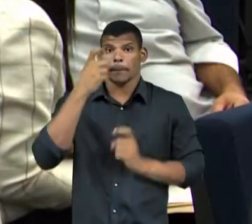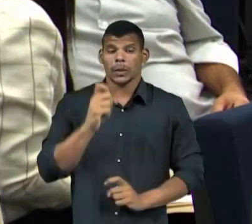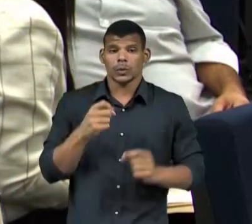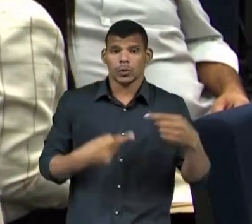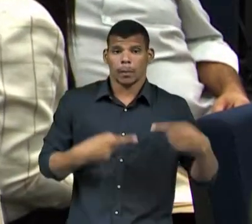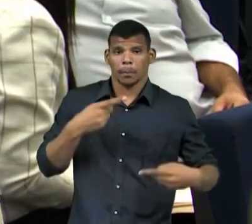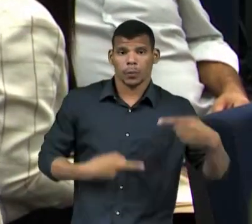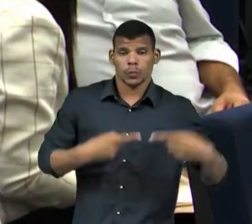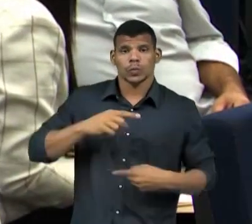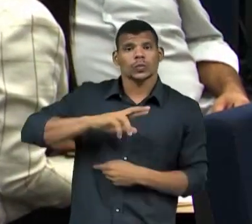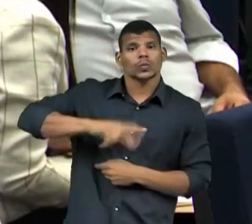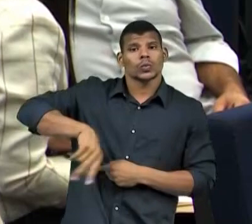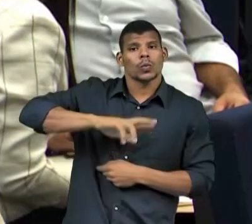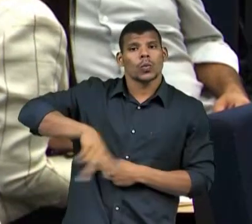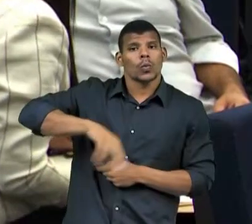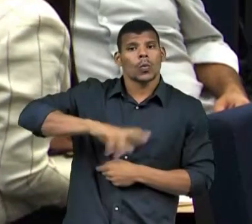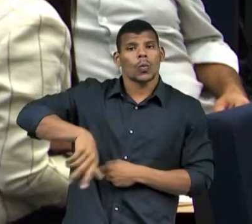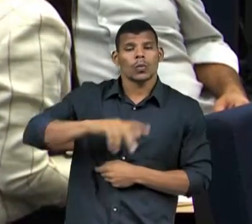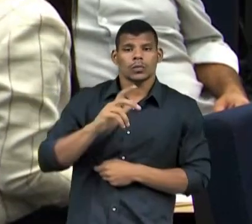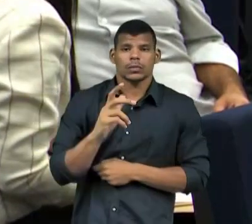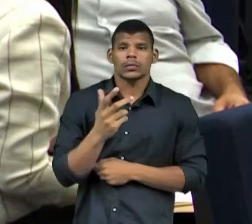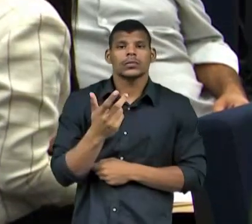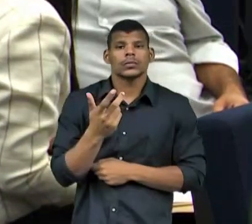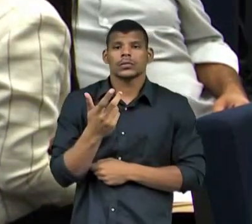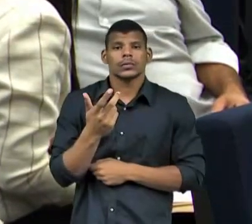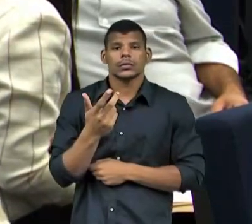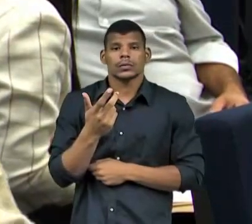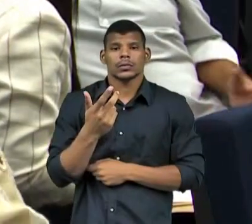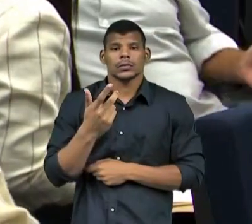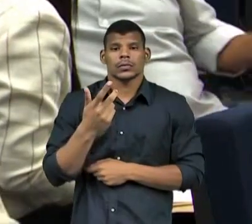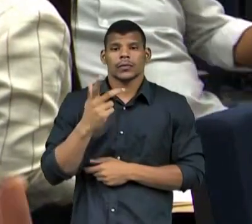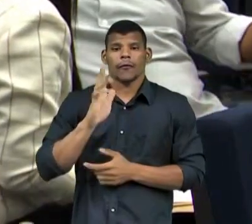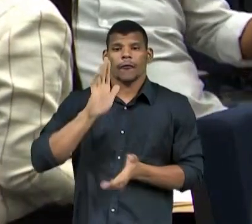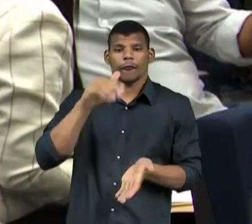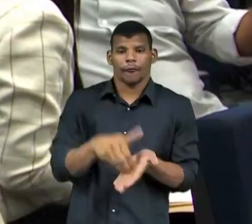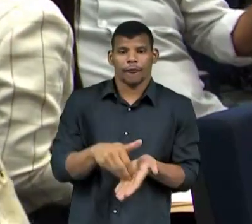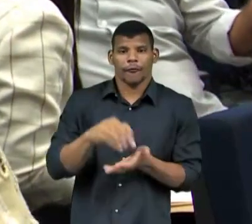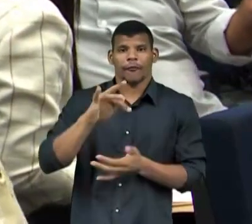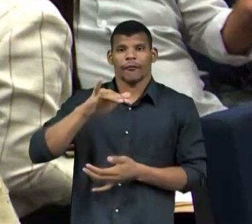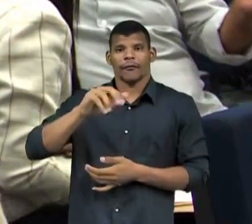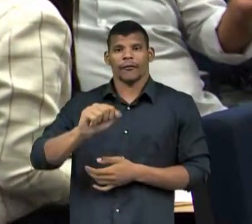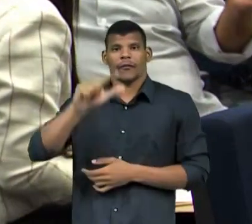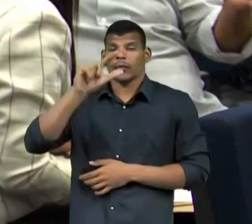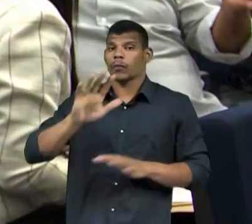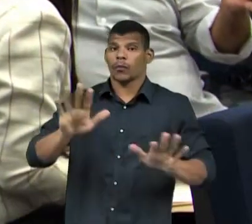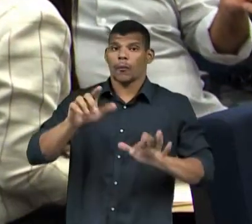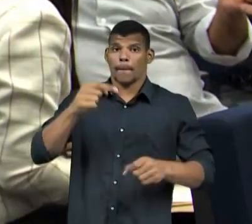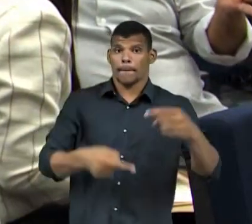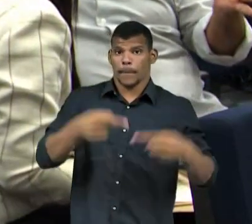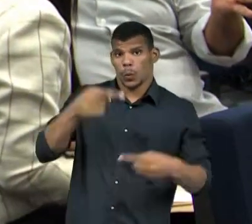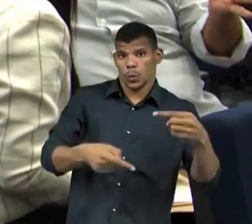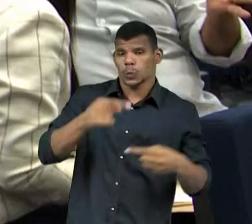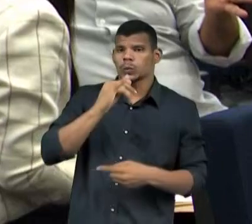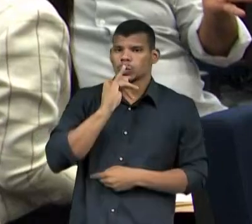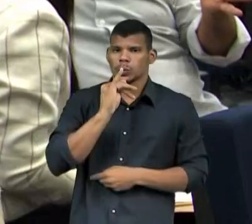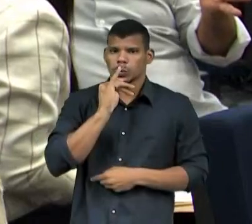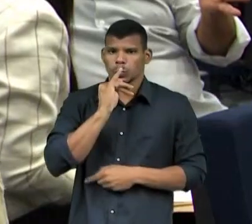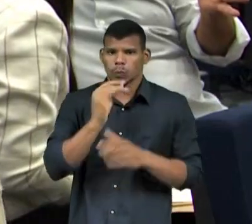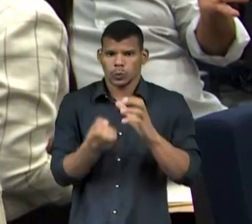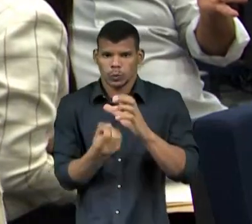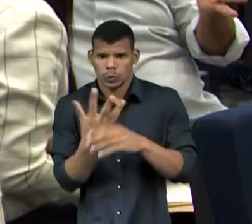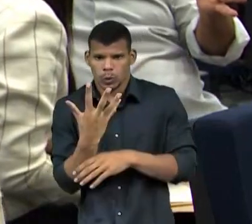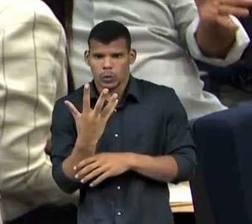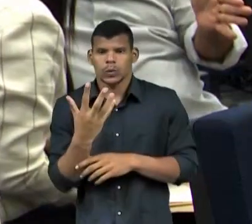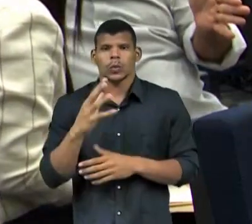fosse consorciado somente a disposição final, mas toda a política, desde a geração, né, até